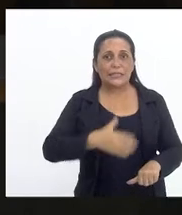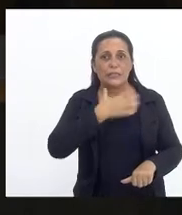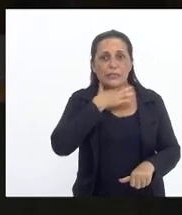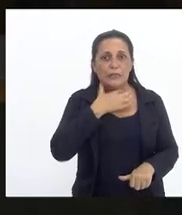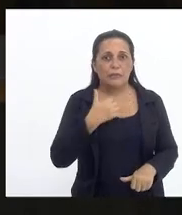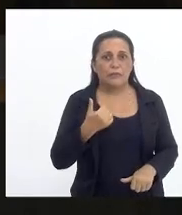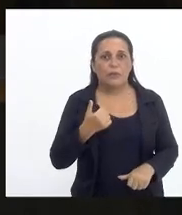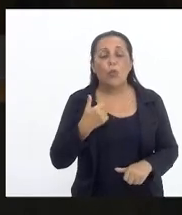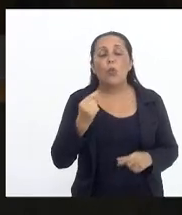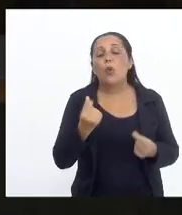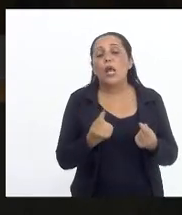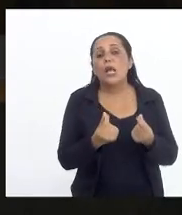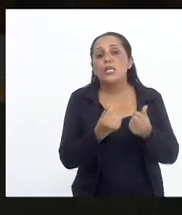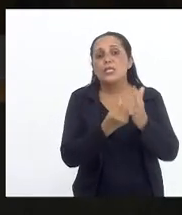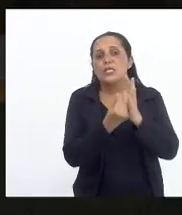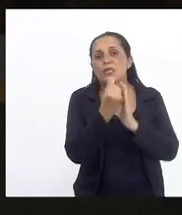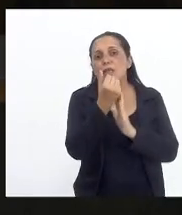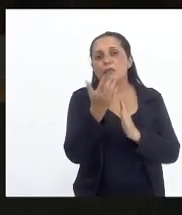receita